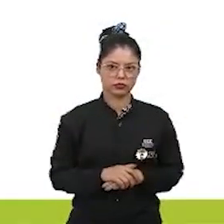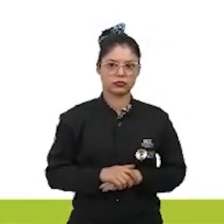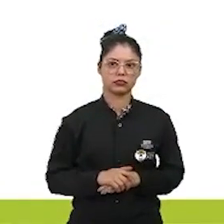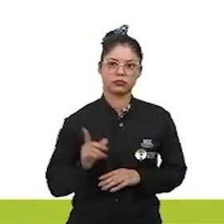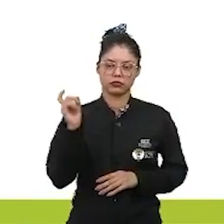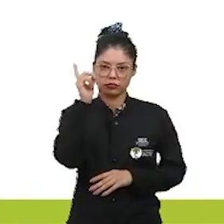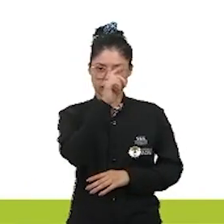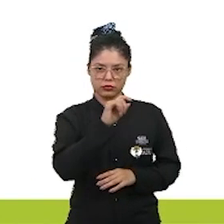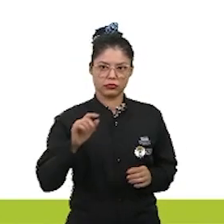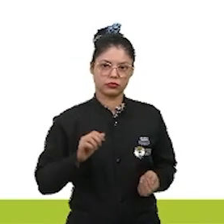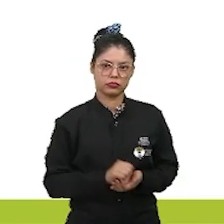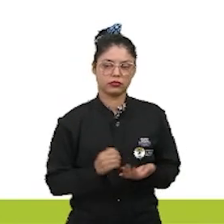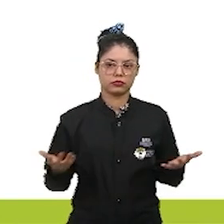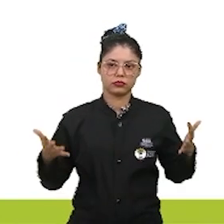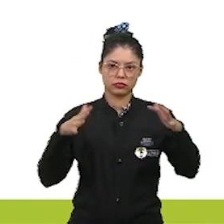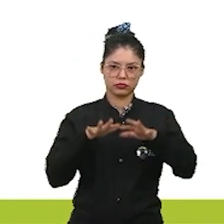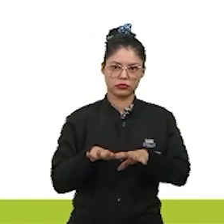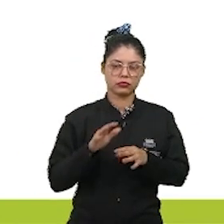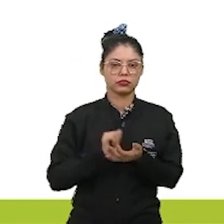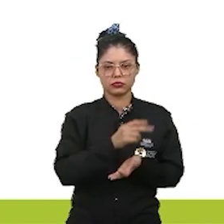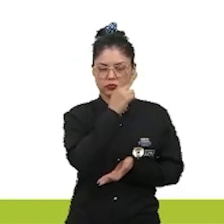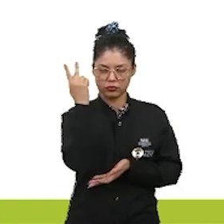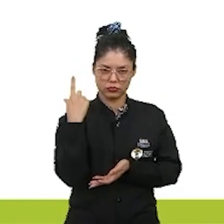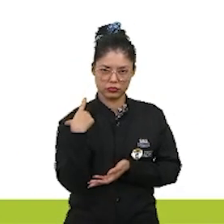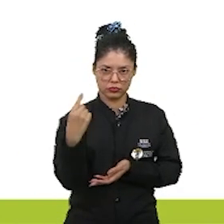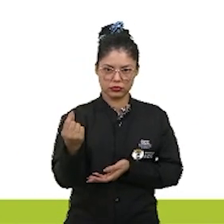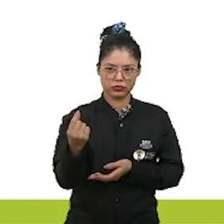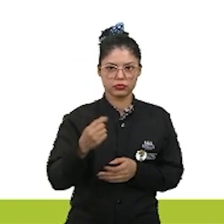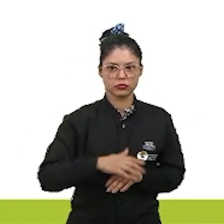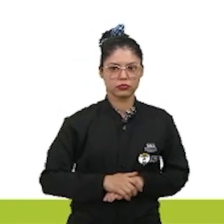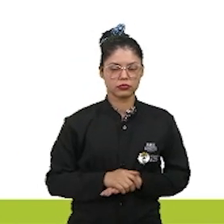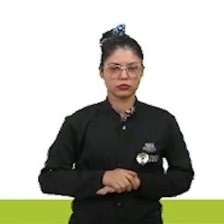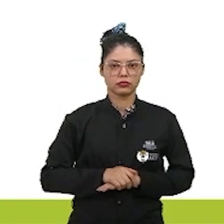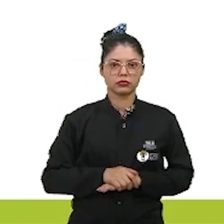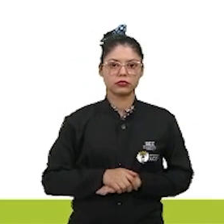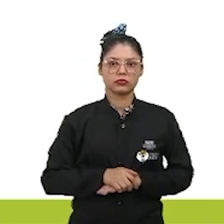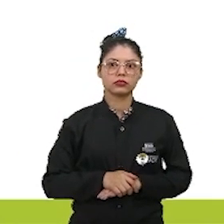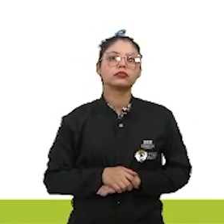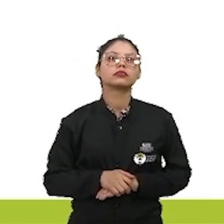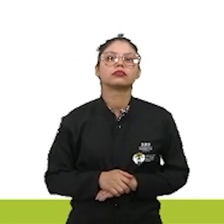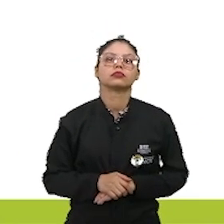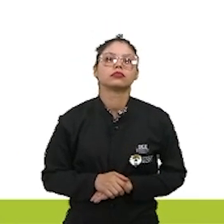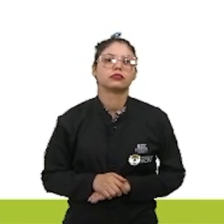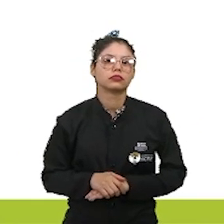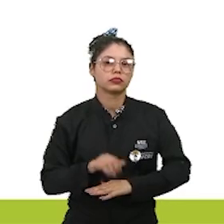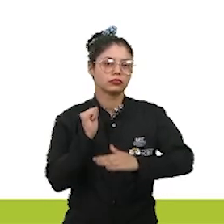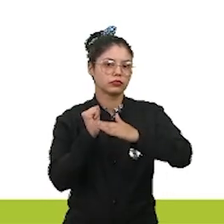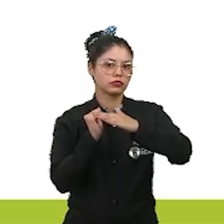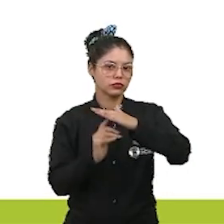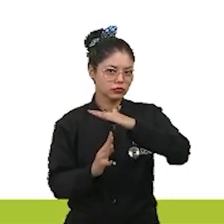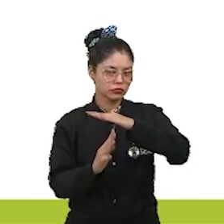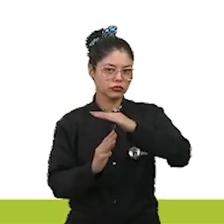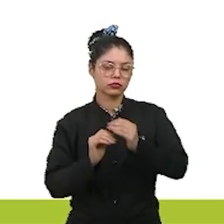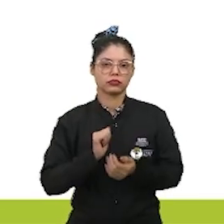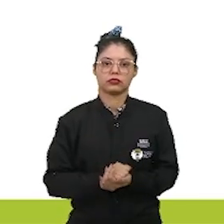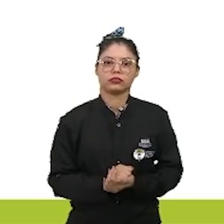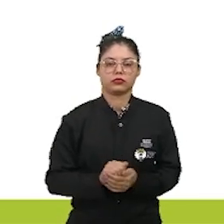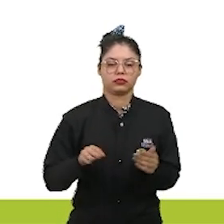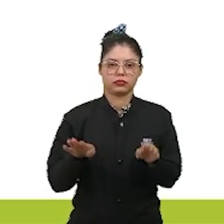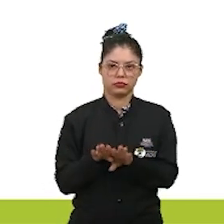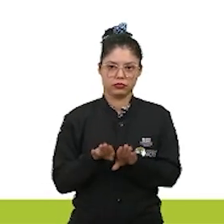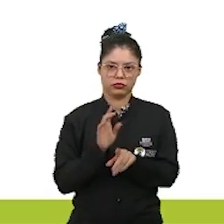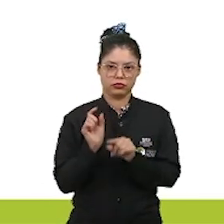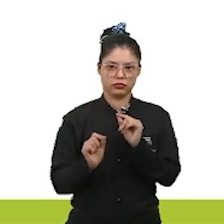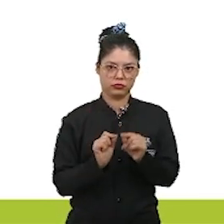As dificuldades do acolhimento de refugiados. A imigração, gente, os